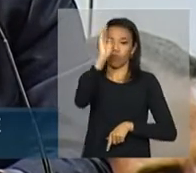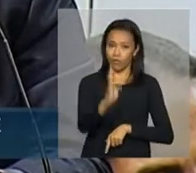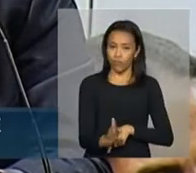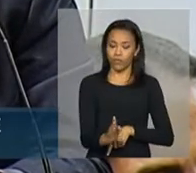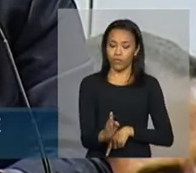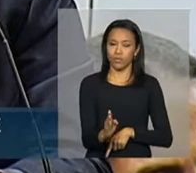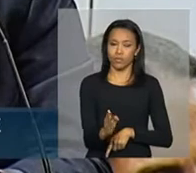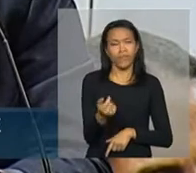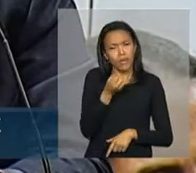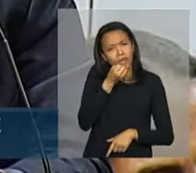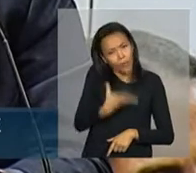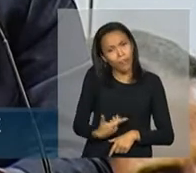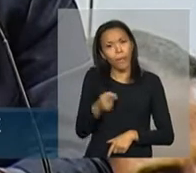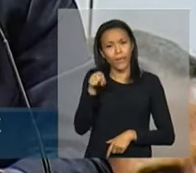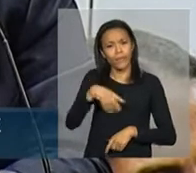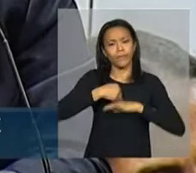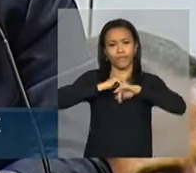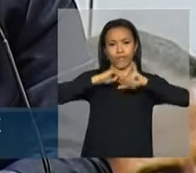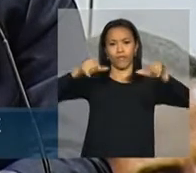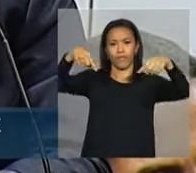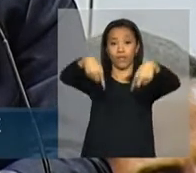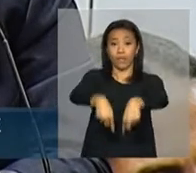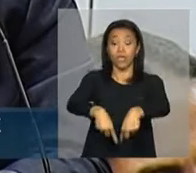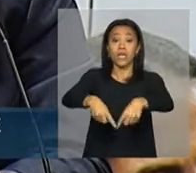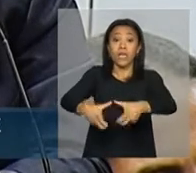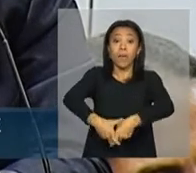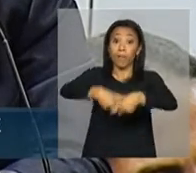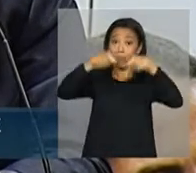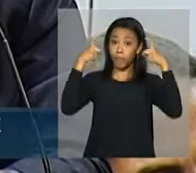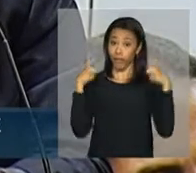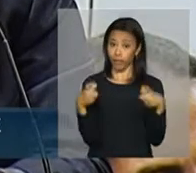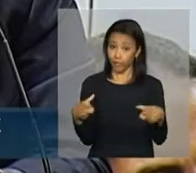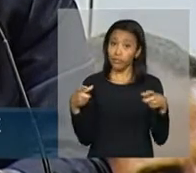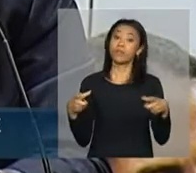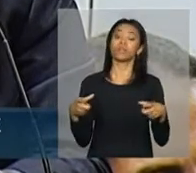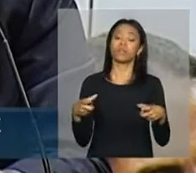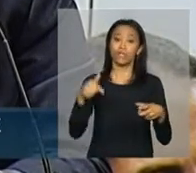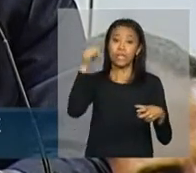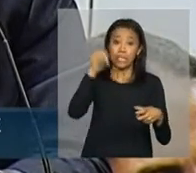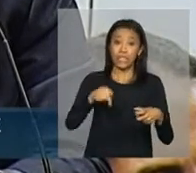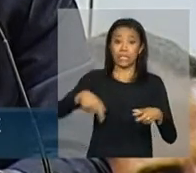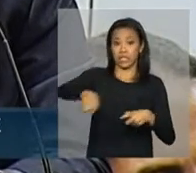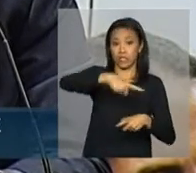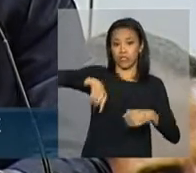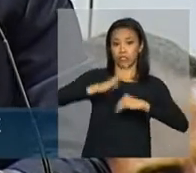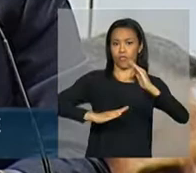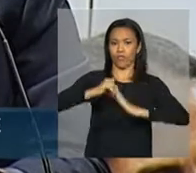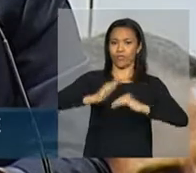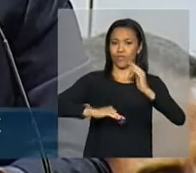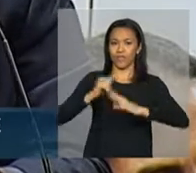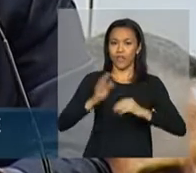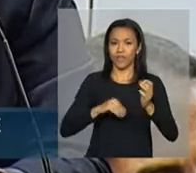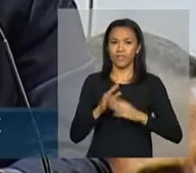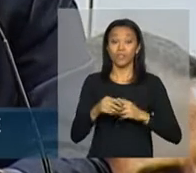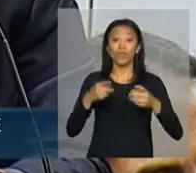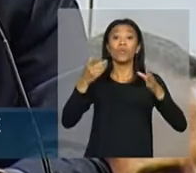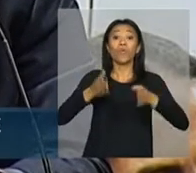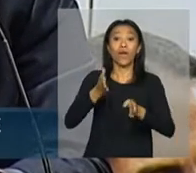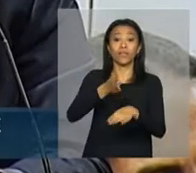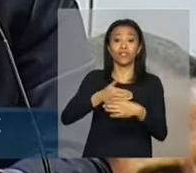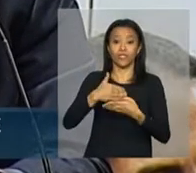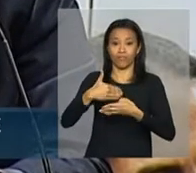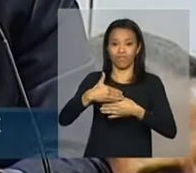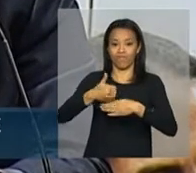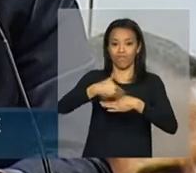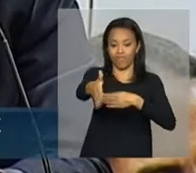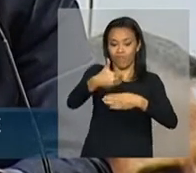e é bom que se frise que a grande maioria é uma boa parte desse profissionais eles estão em regiões de Fronteira